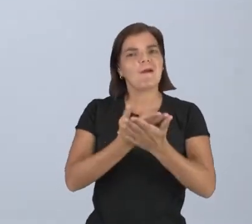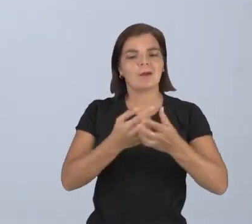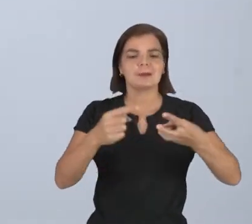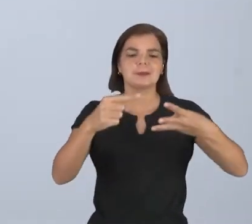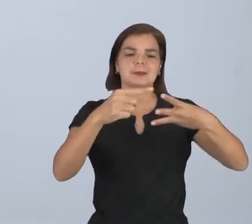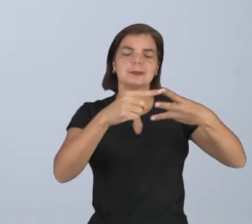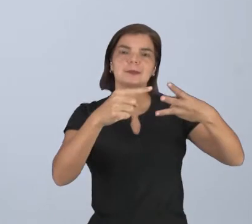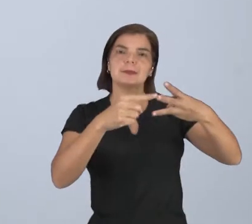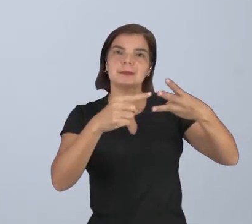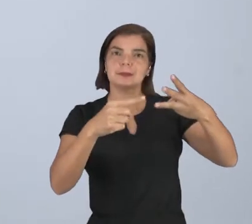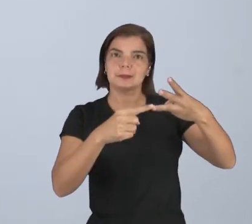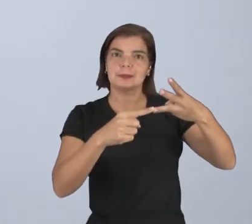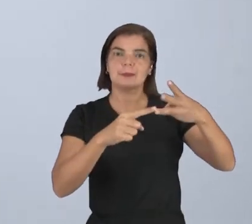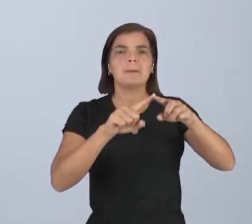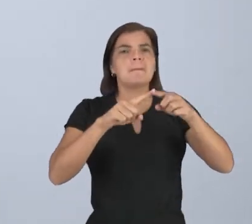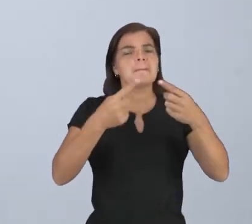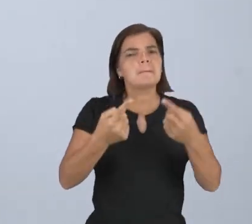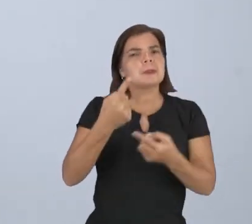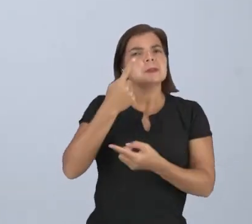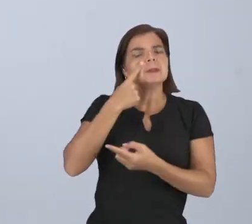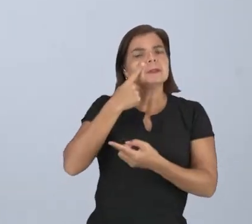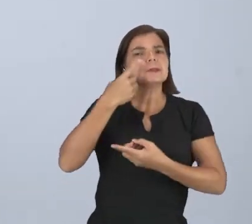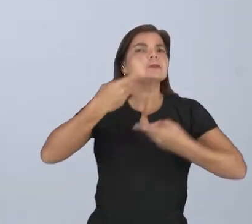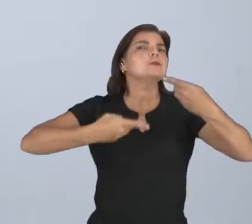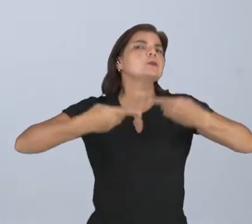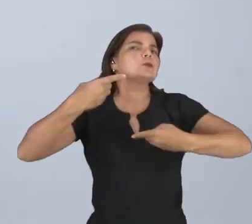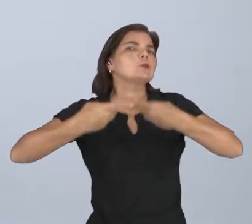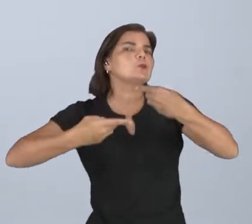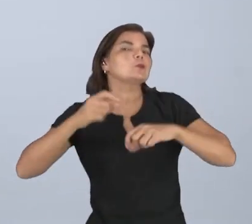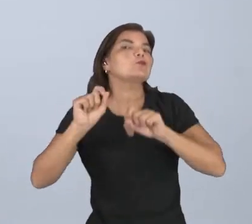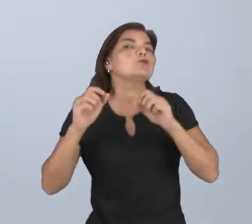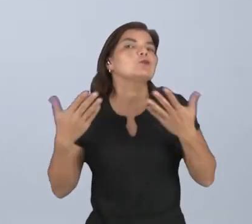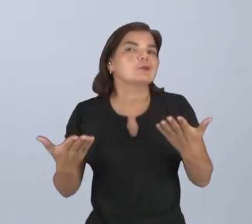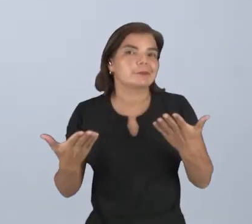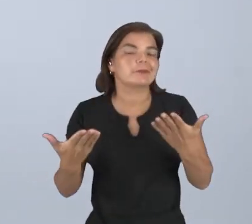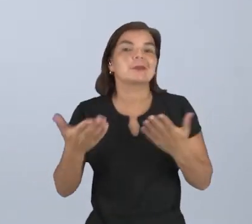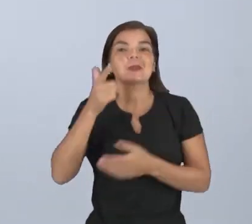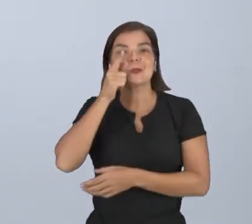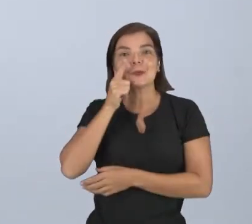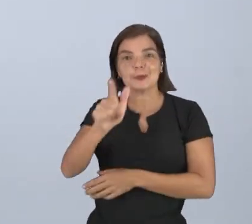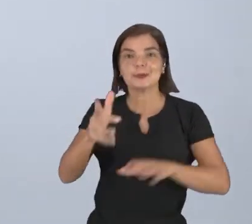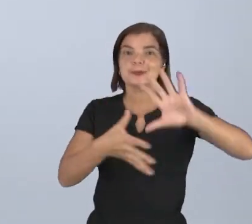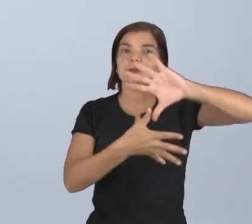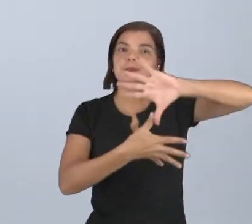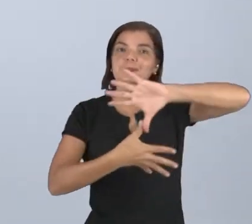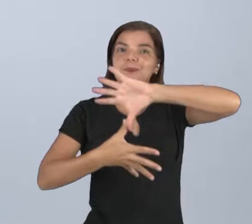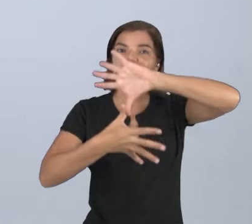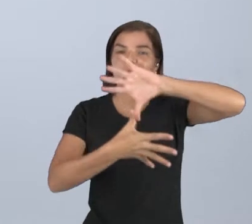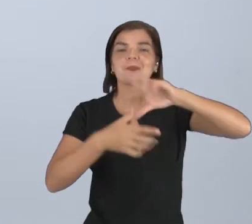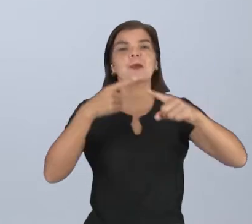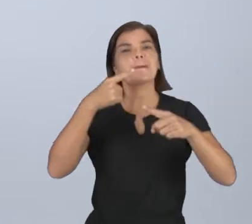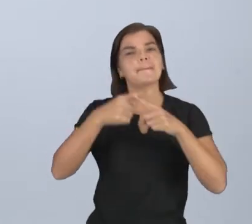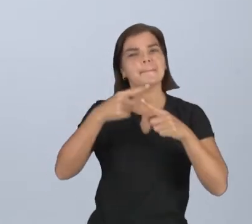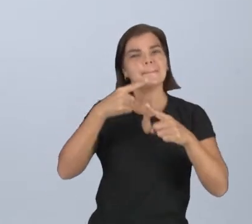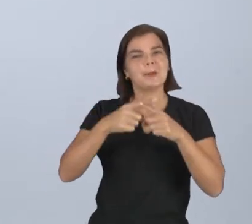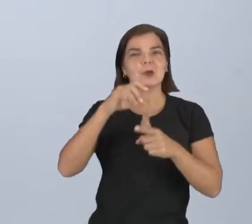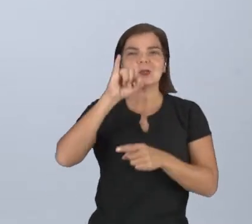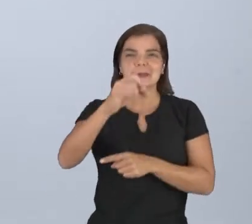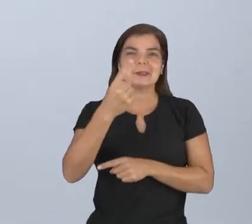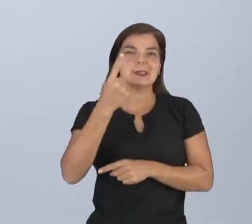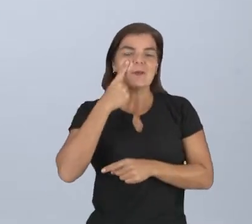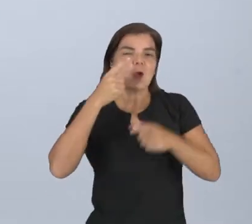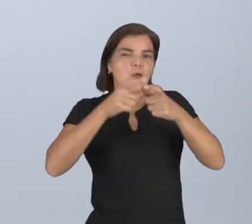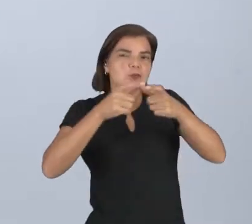3 partes. Pessoal, mas nós vamos discutir na perspectiva da conquista da América. Porque se nós formos falar de